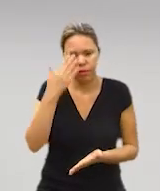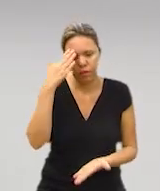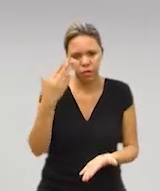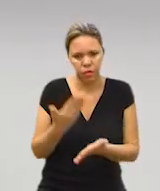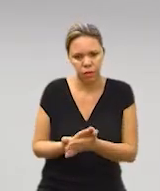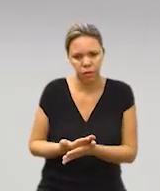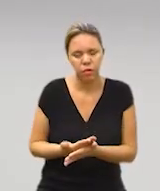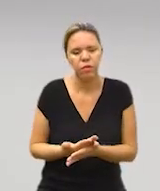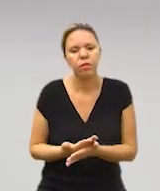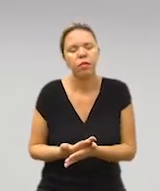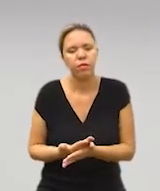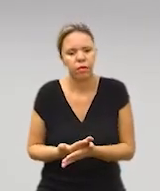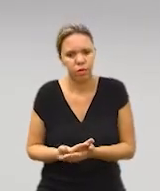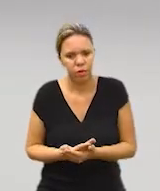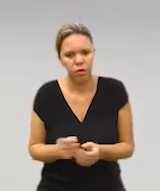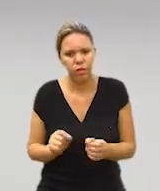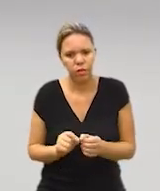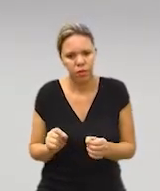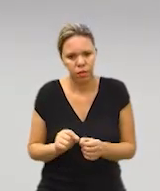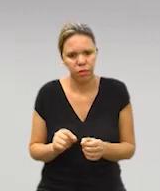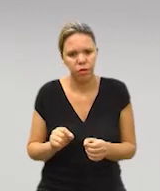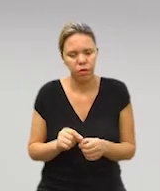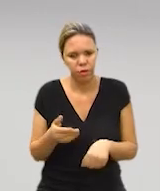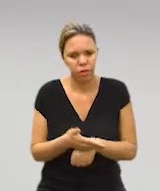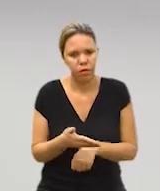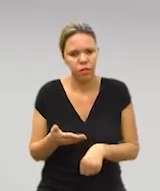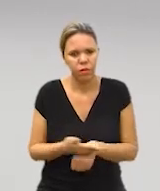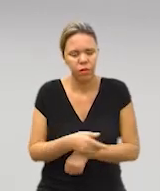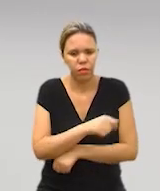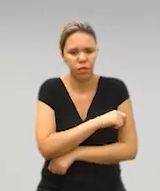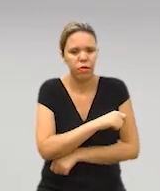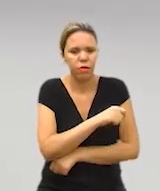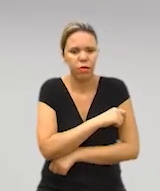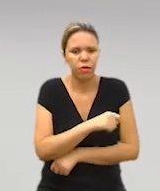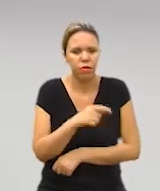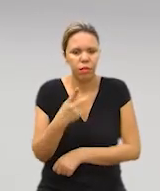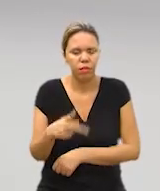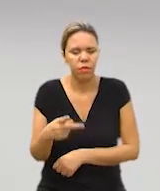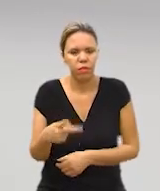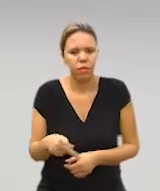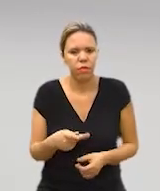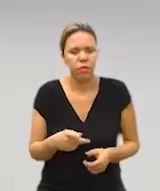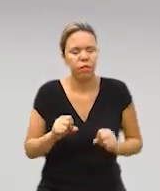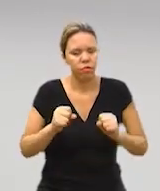Acredite. Estuda, faça parte enquanto aluno, né? Faça a sua